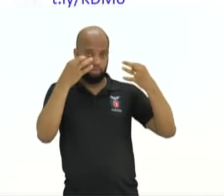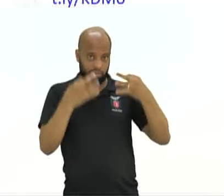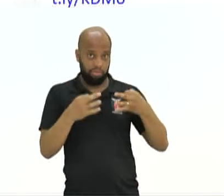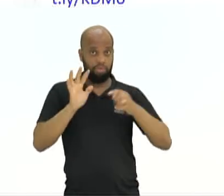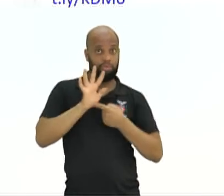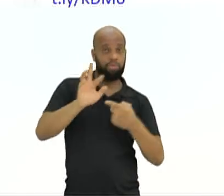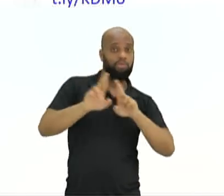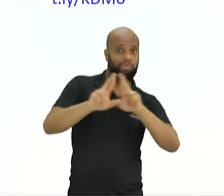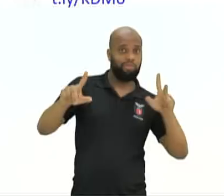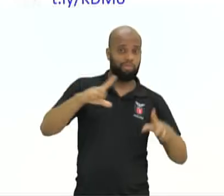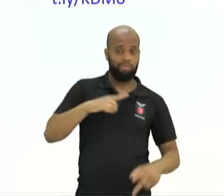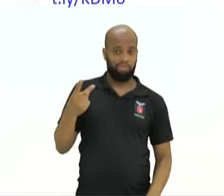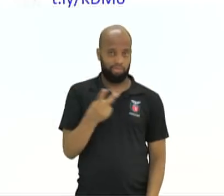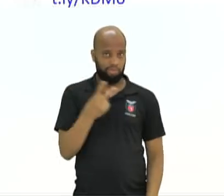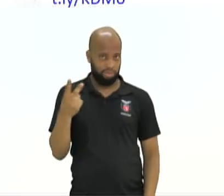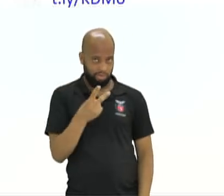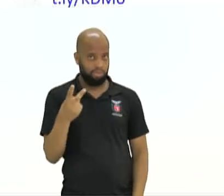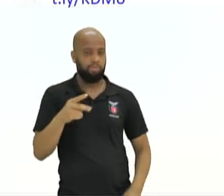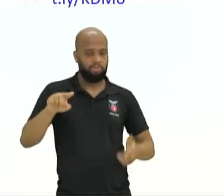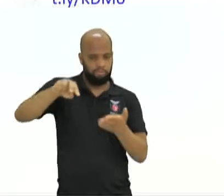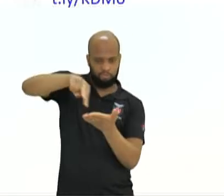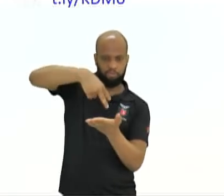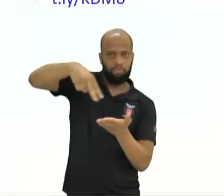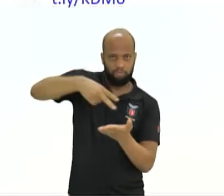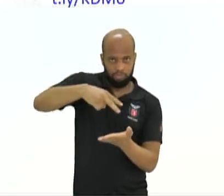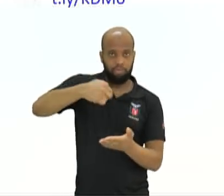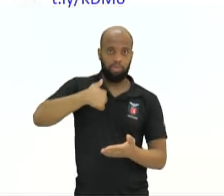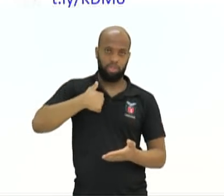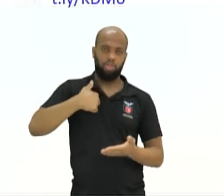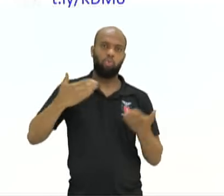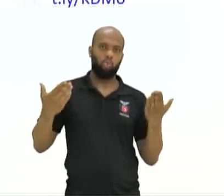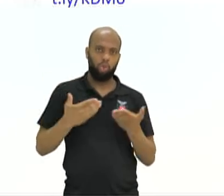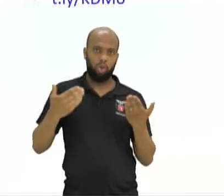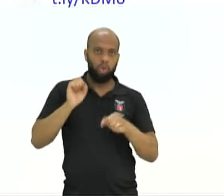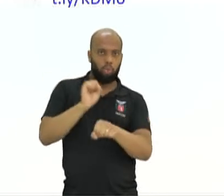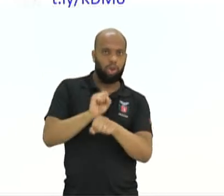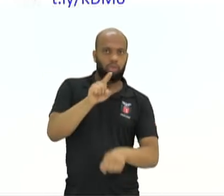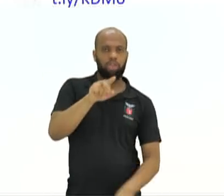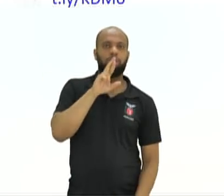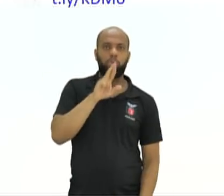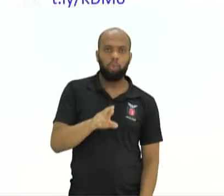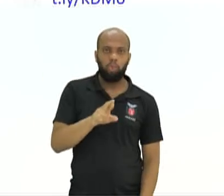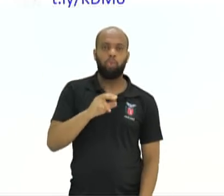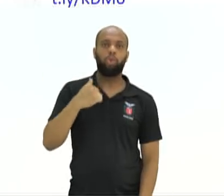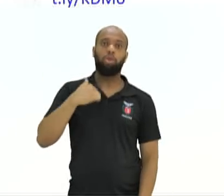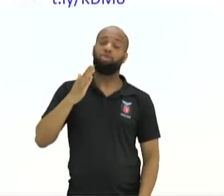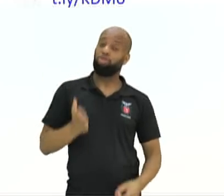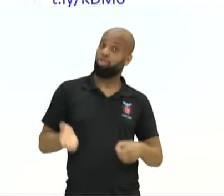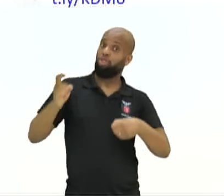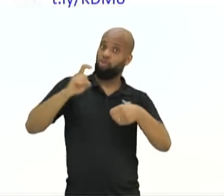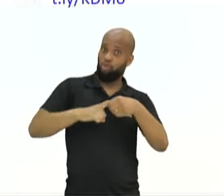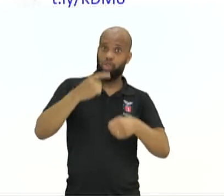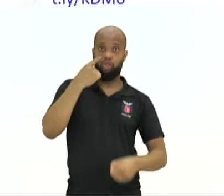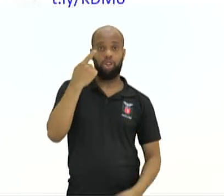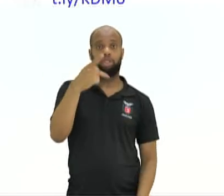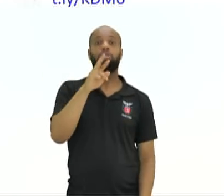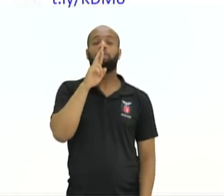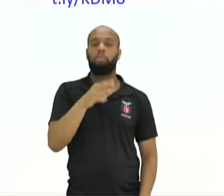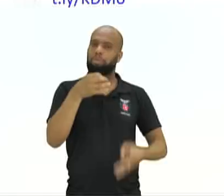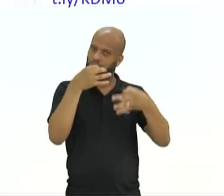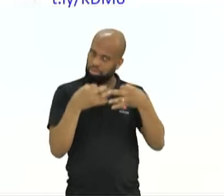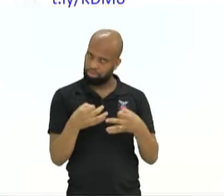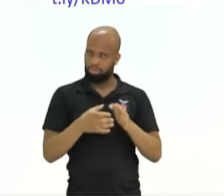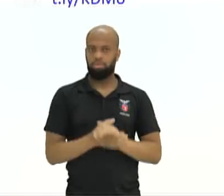diferença que o popping teve do robô depois na sua evolução? Novamente, nós vamos ter uns minutinhos. Se você